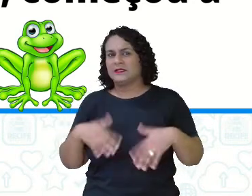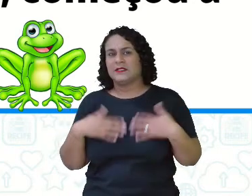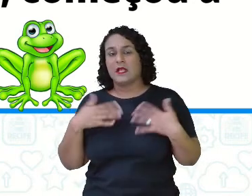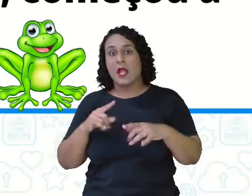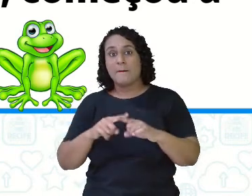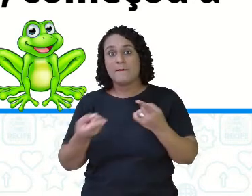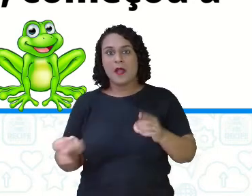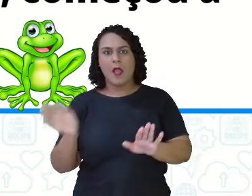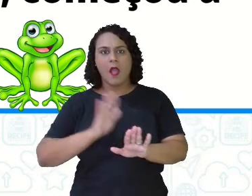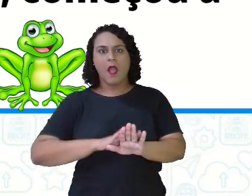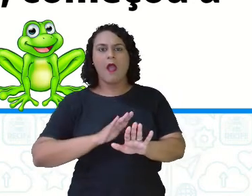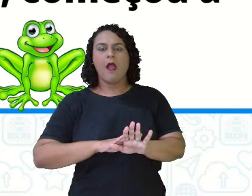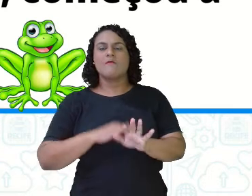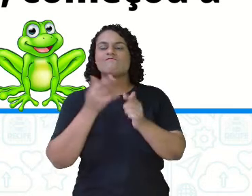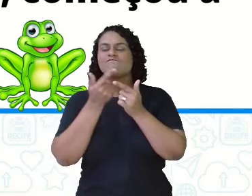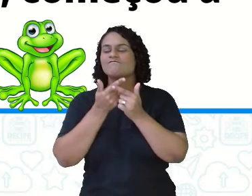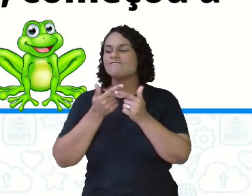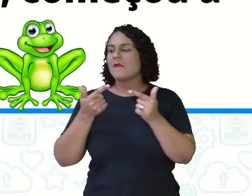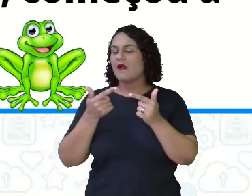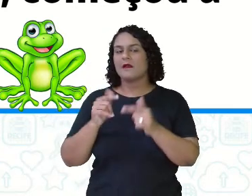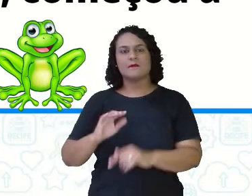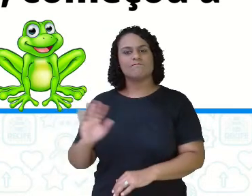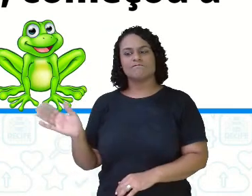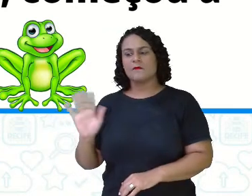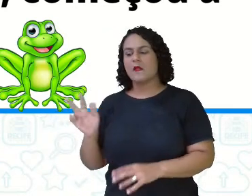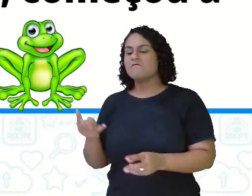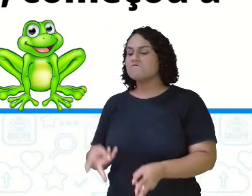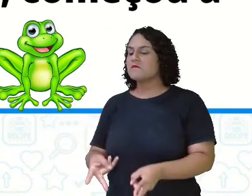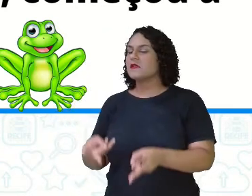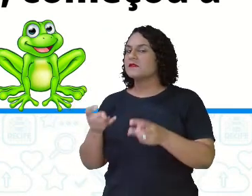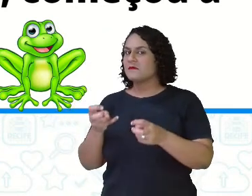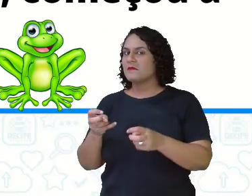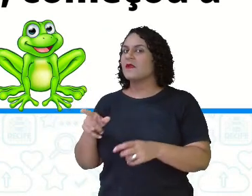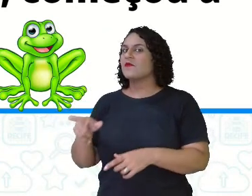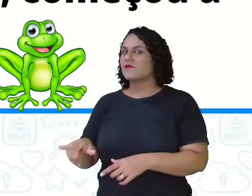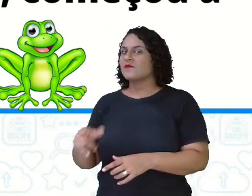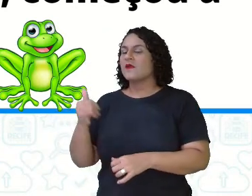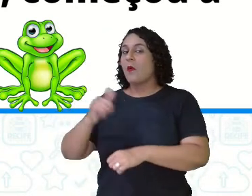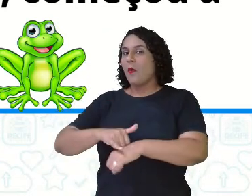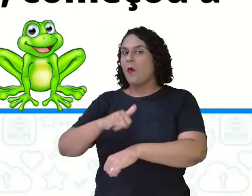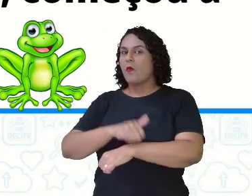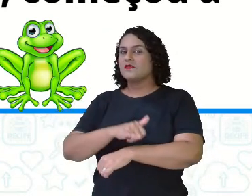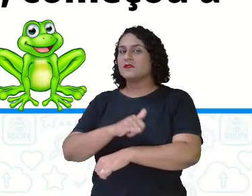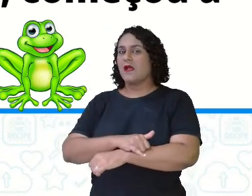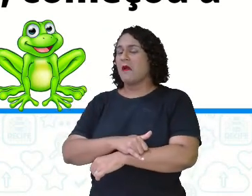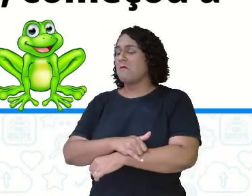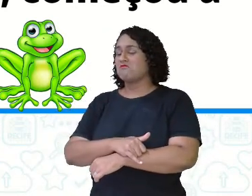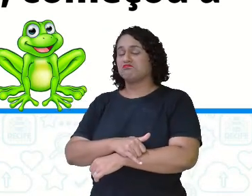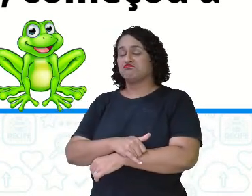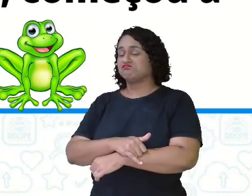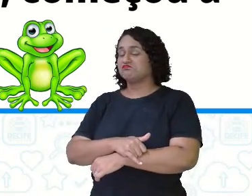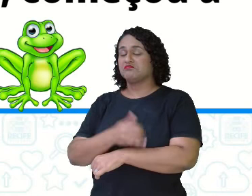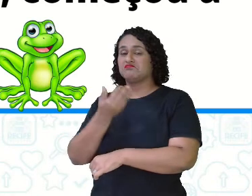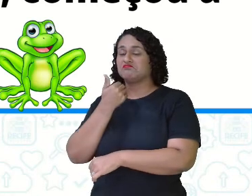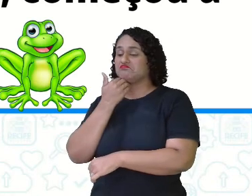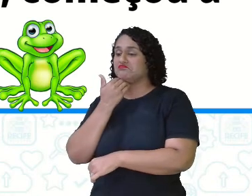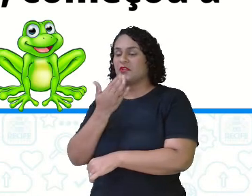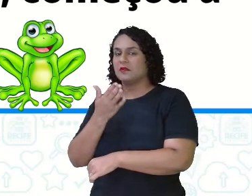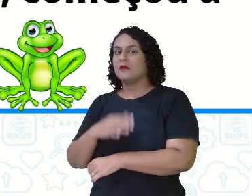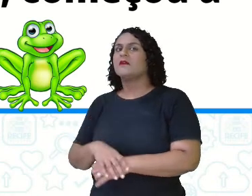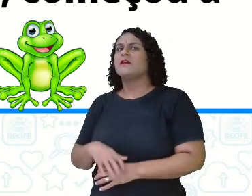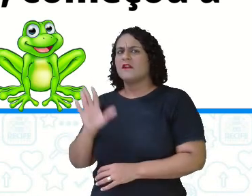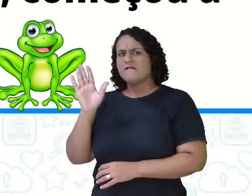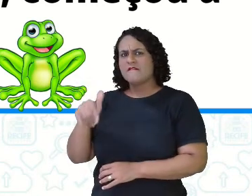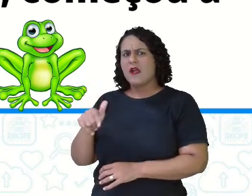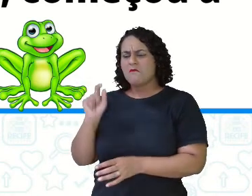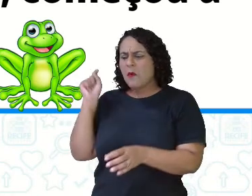Que nada, respondeu o outro. Percebendo que o sapo não estava ligando, vamos picar ele.